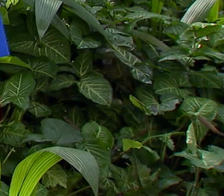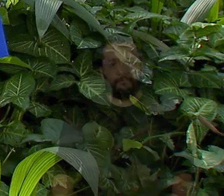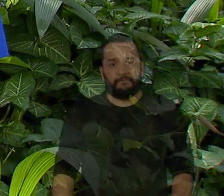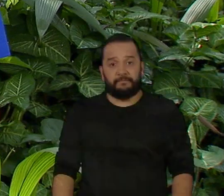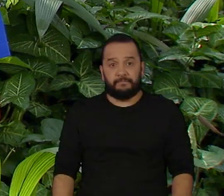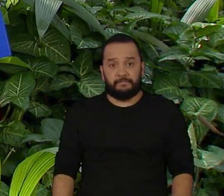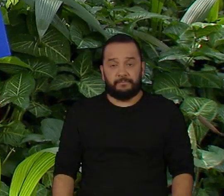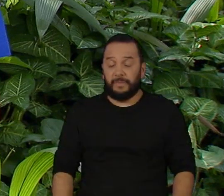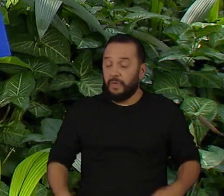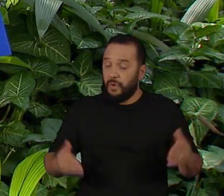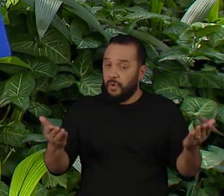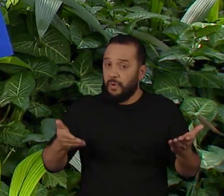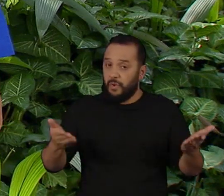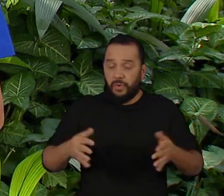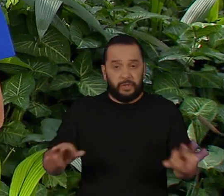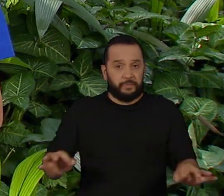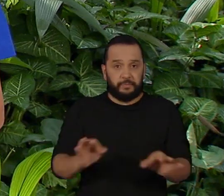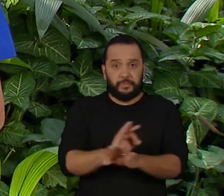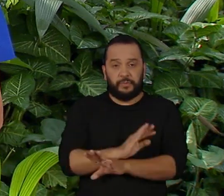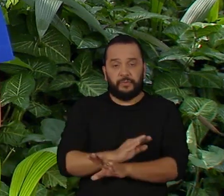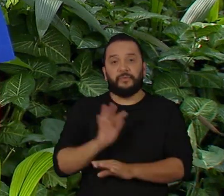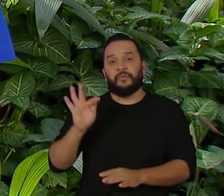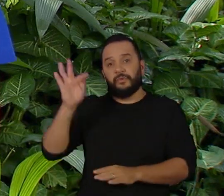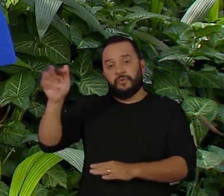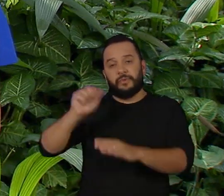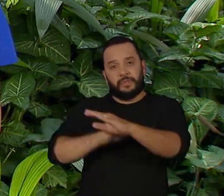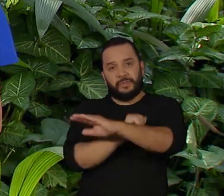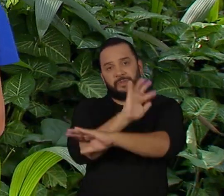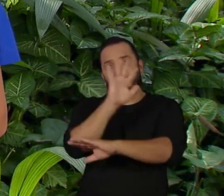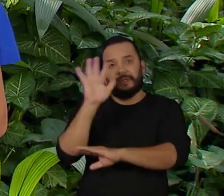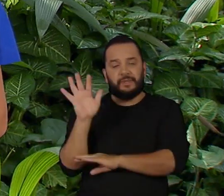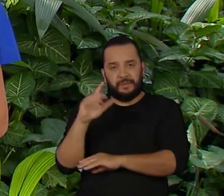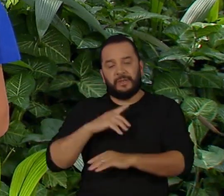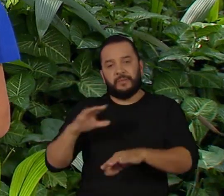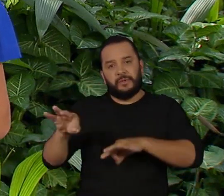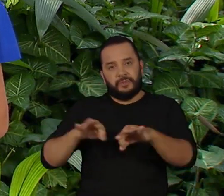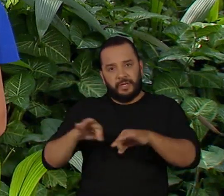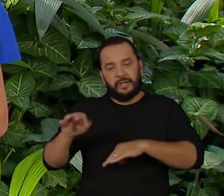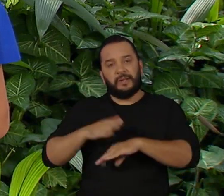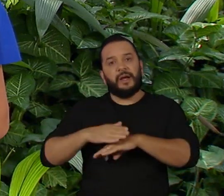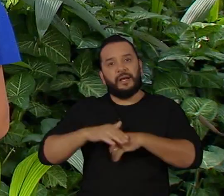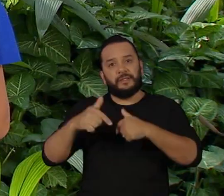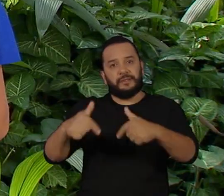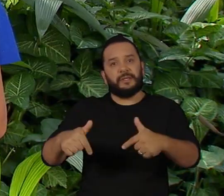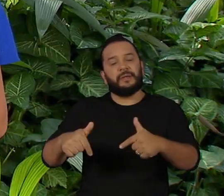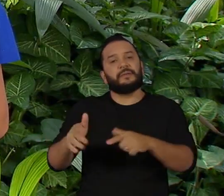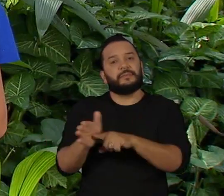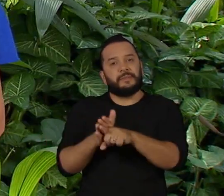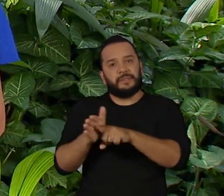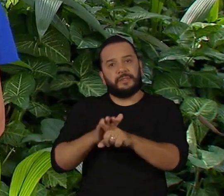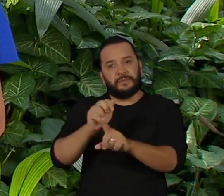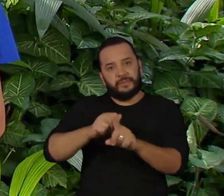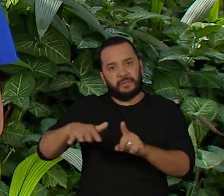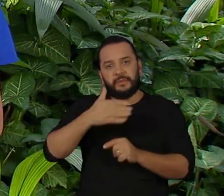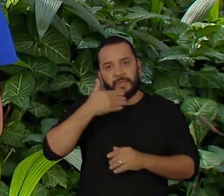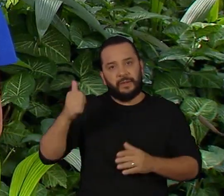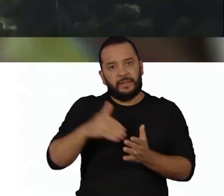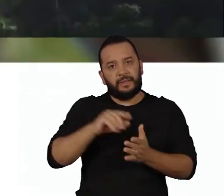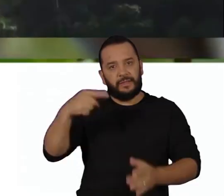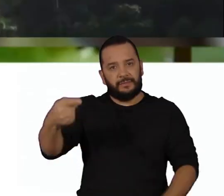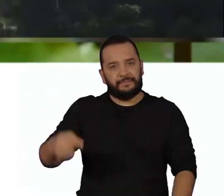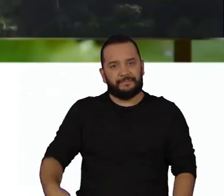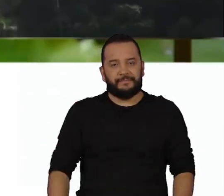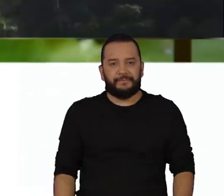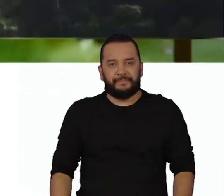E por hoje é só. No próximo Repórter Eco tem mais projetos, ações e pesquisas por um mundo melhor. Até lá!